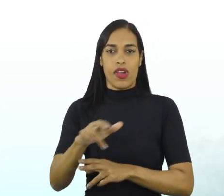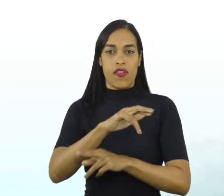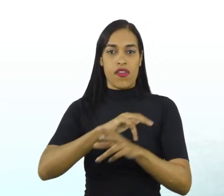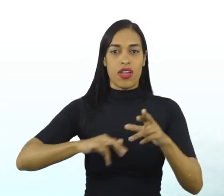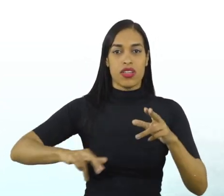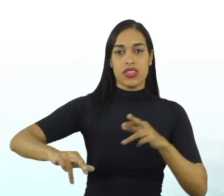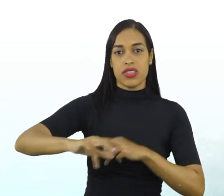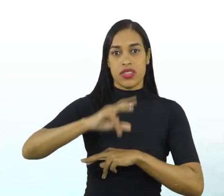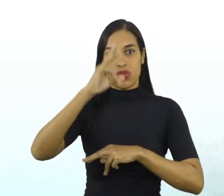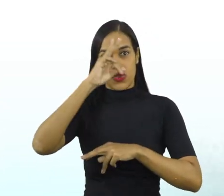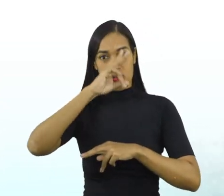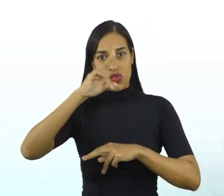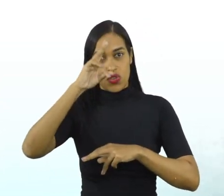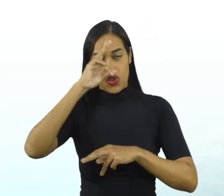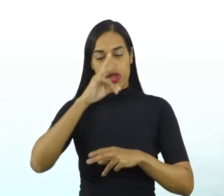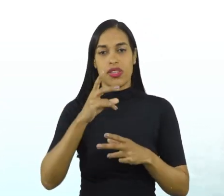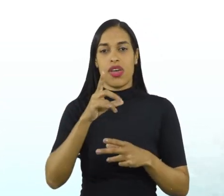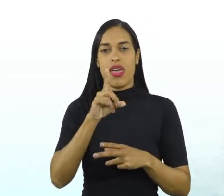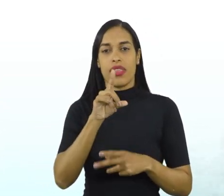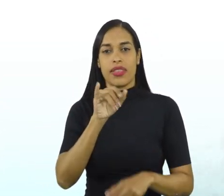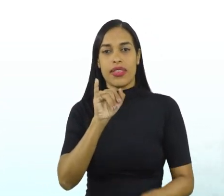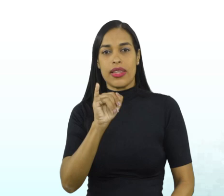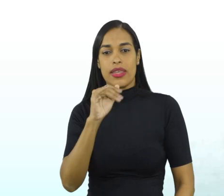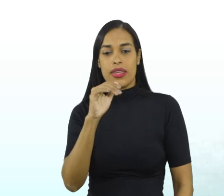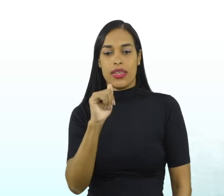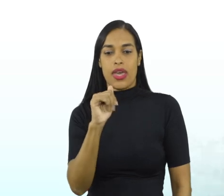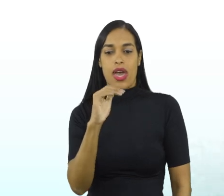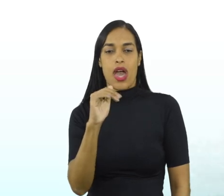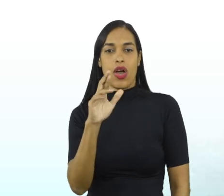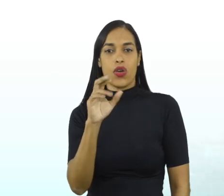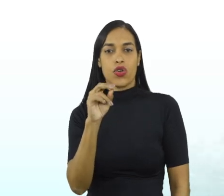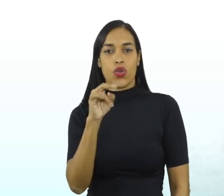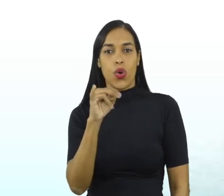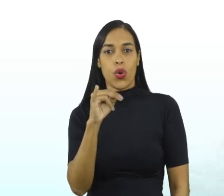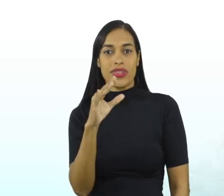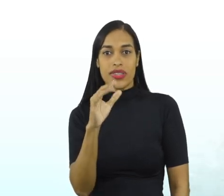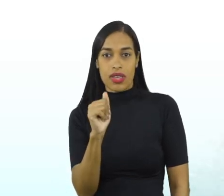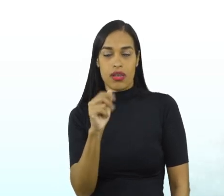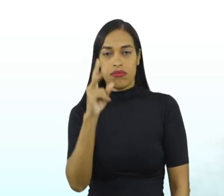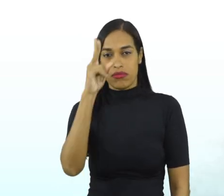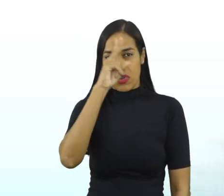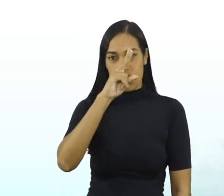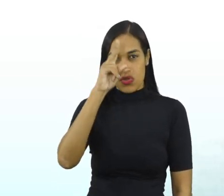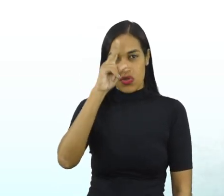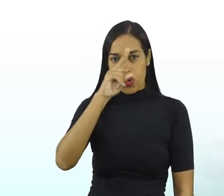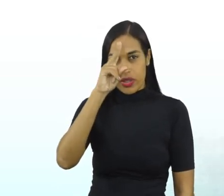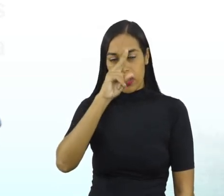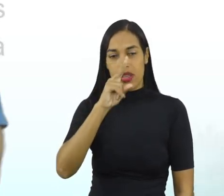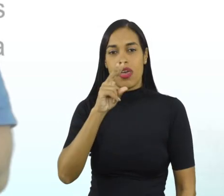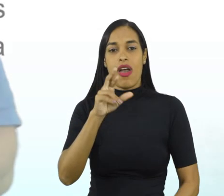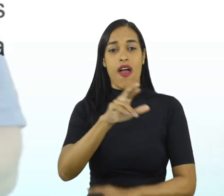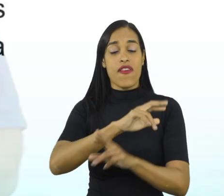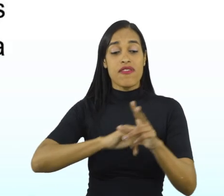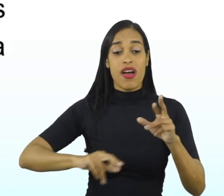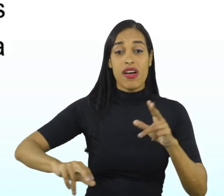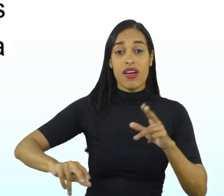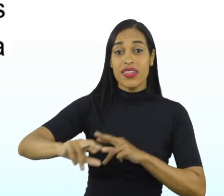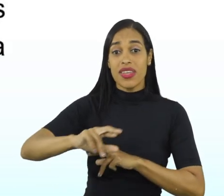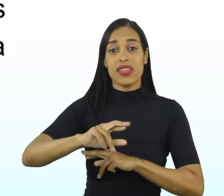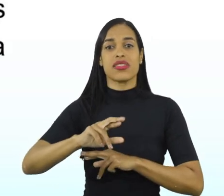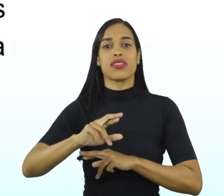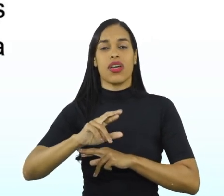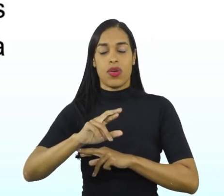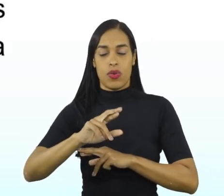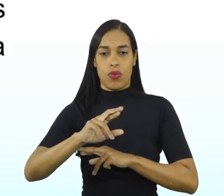variação histórica, é a variação diacrônica. Grava esse nome. Variação diacrônica é a variação histórica. A variação, ela pode ser também,